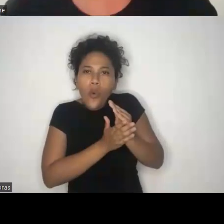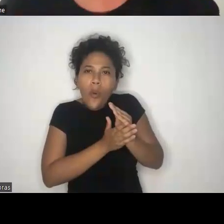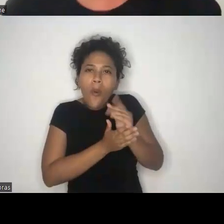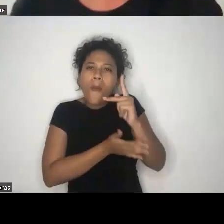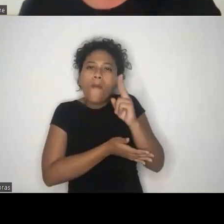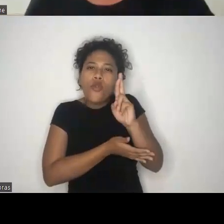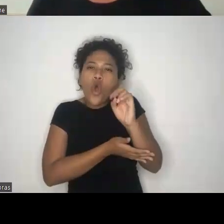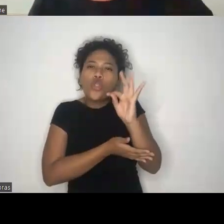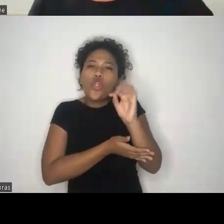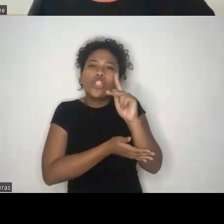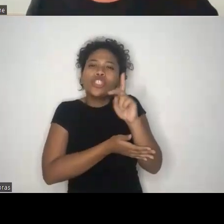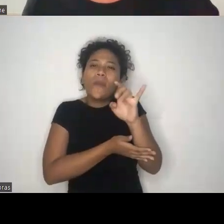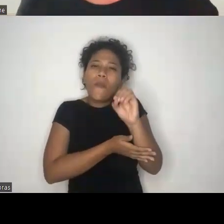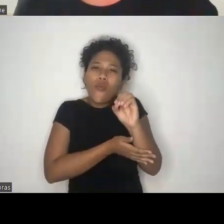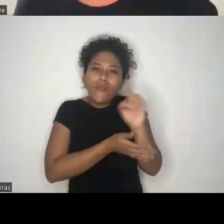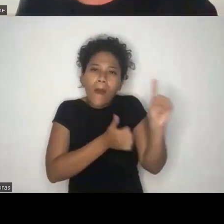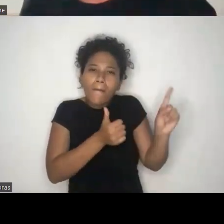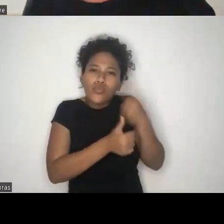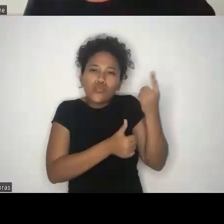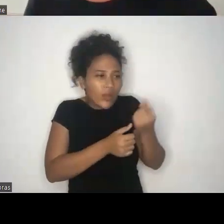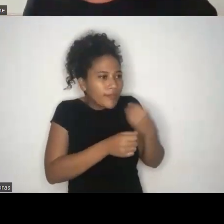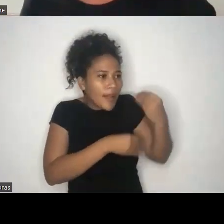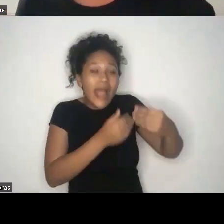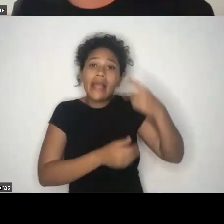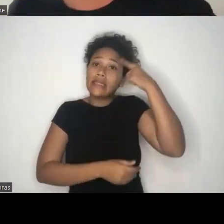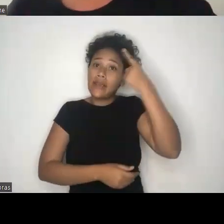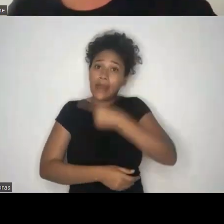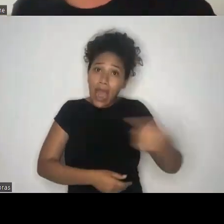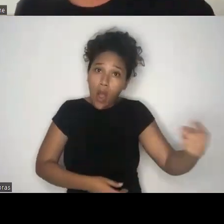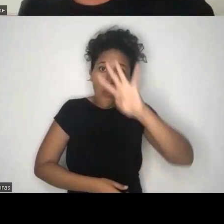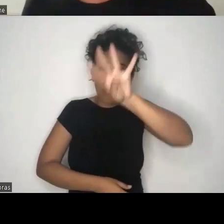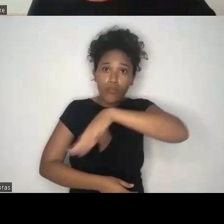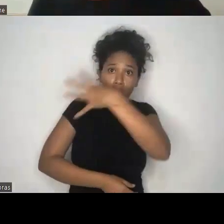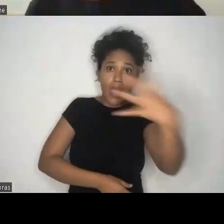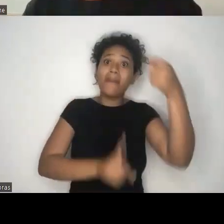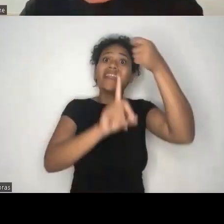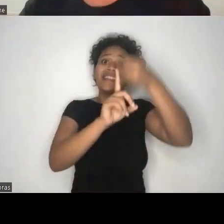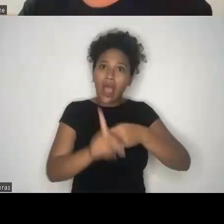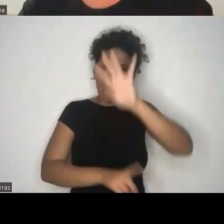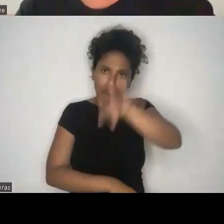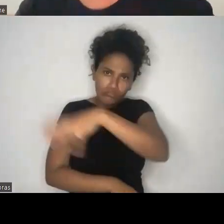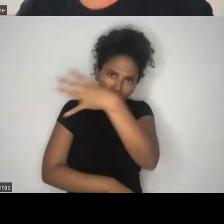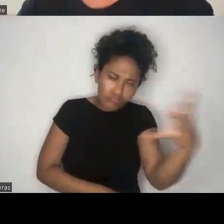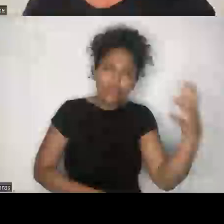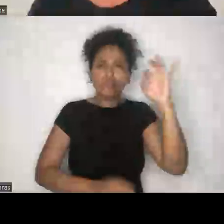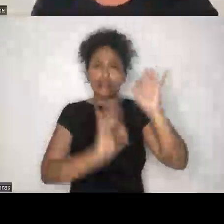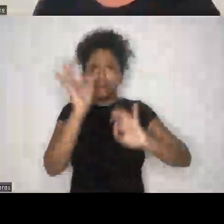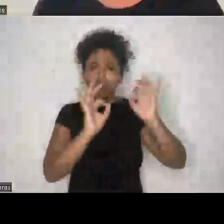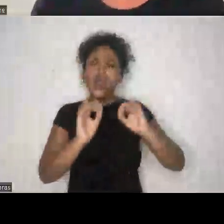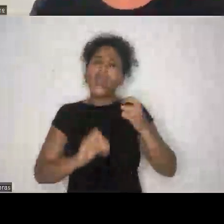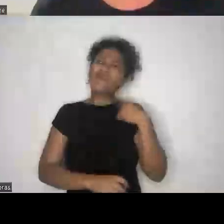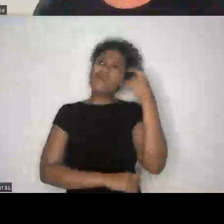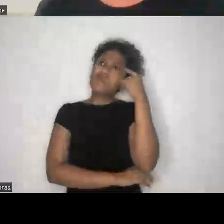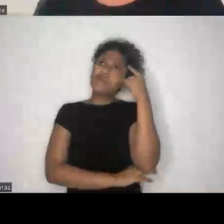e transformadas em cronogramas semanais cronogramas mensais e eu já me questionei muito pensando